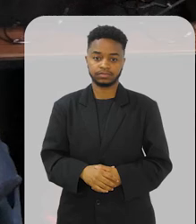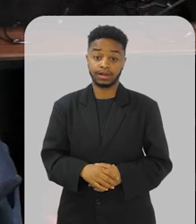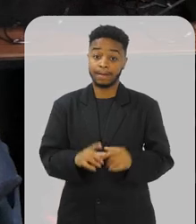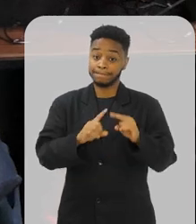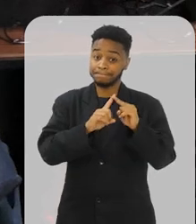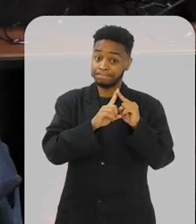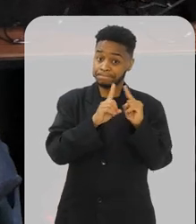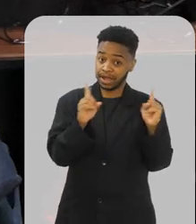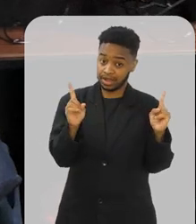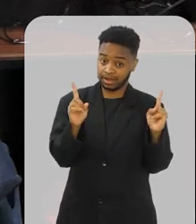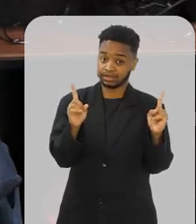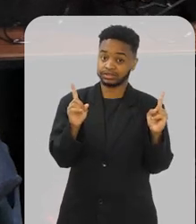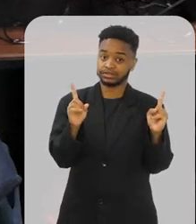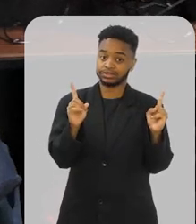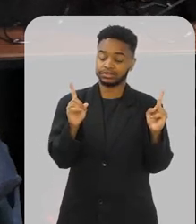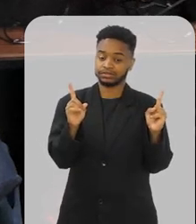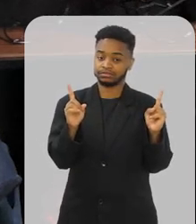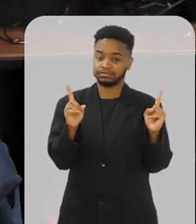Porém,